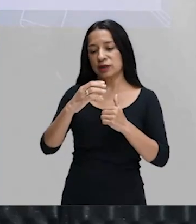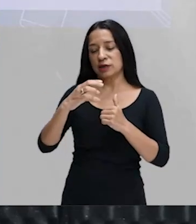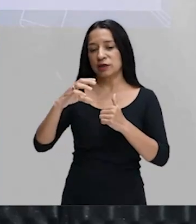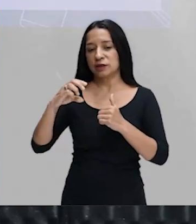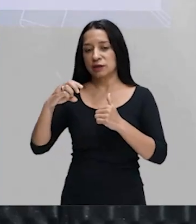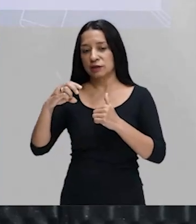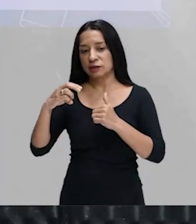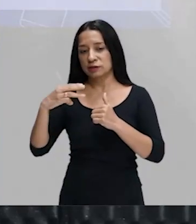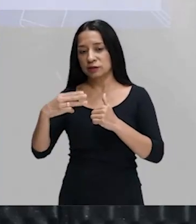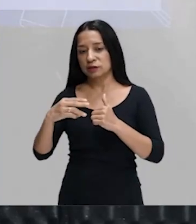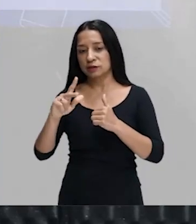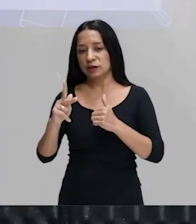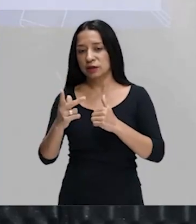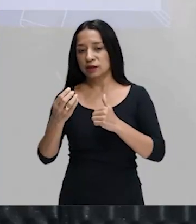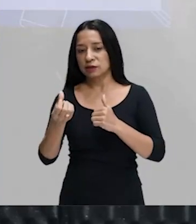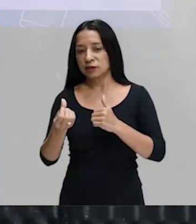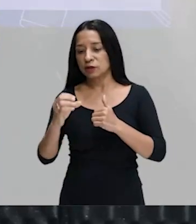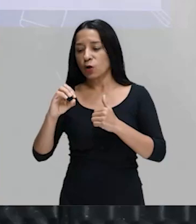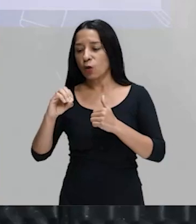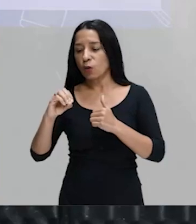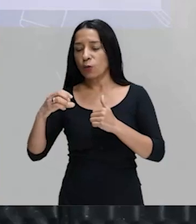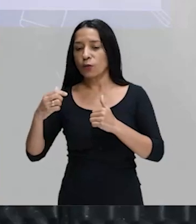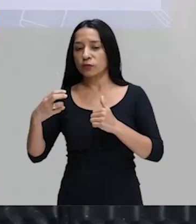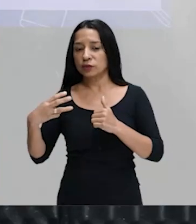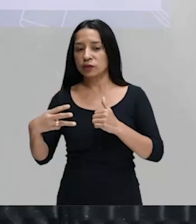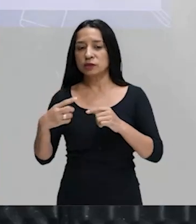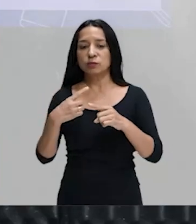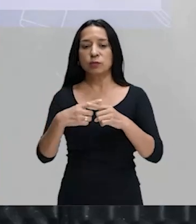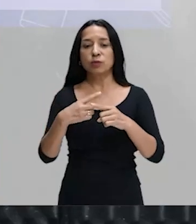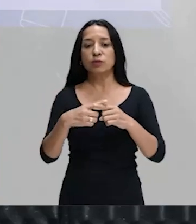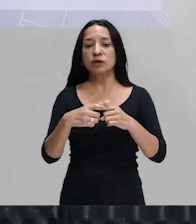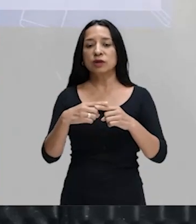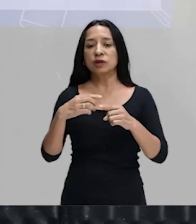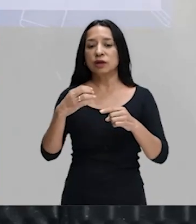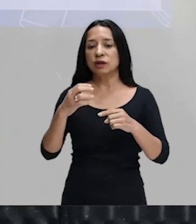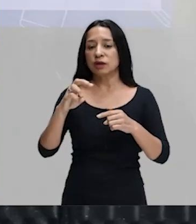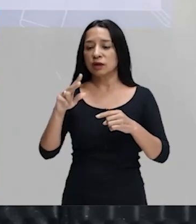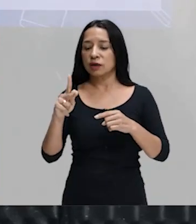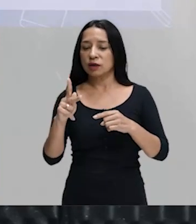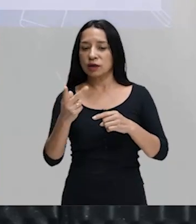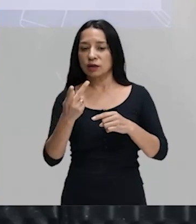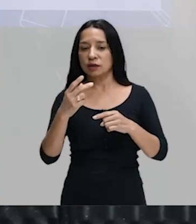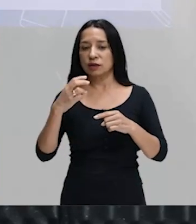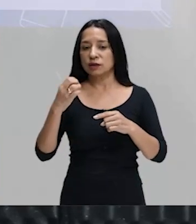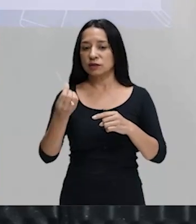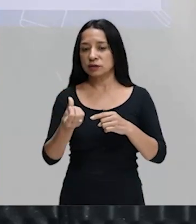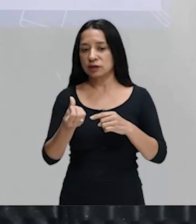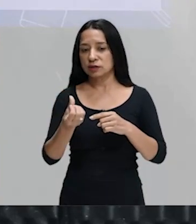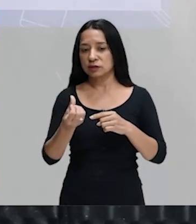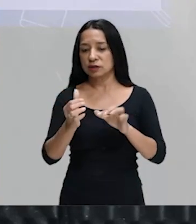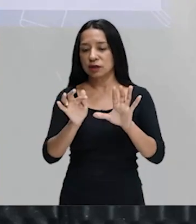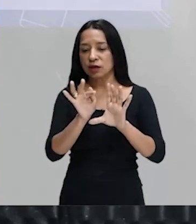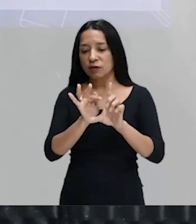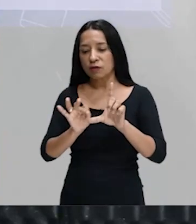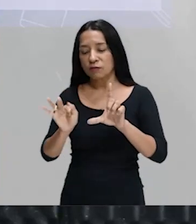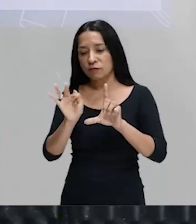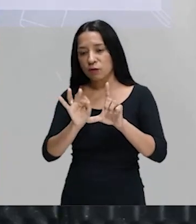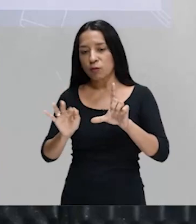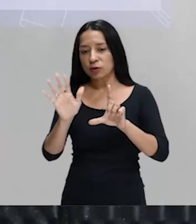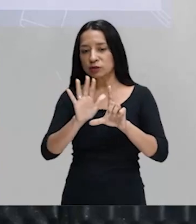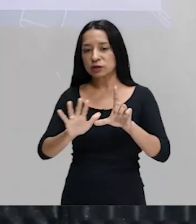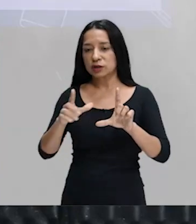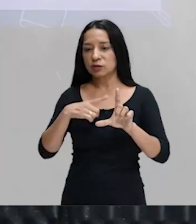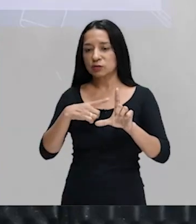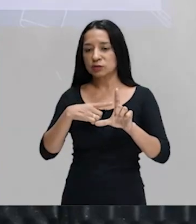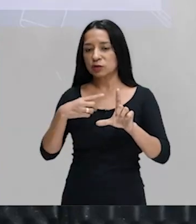C3H6O3. Por que ficou H6? Porque você olha aqui na fórmula geral, tem um 2 aqui, ó. 2